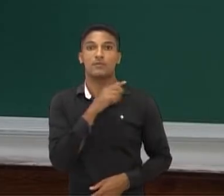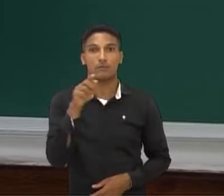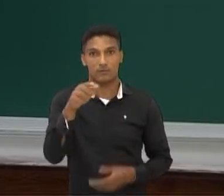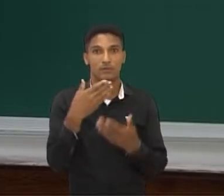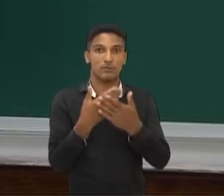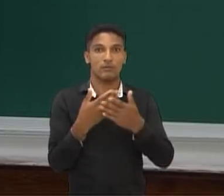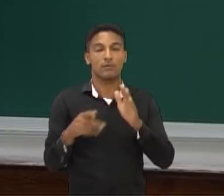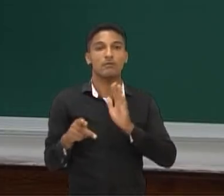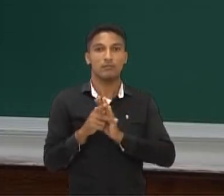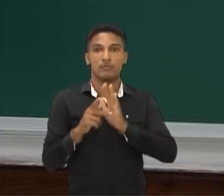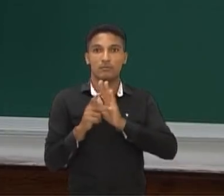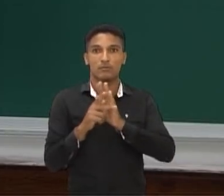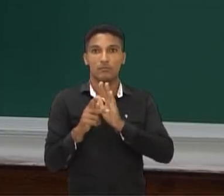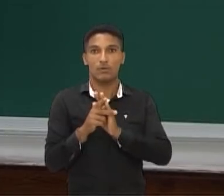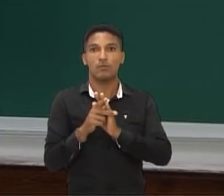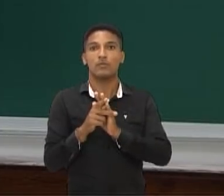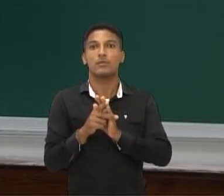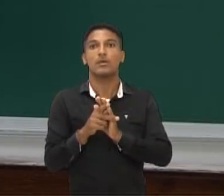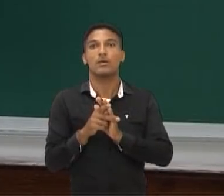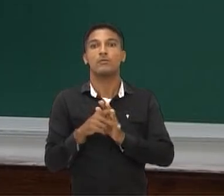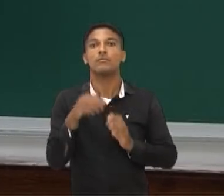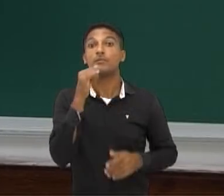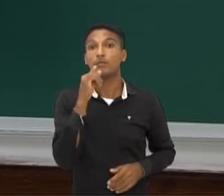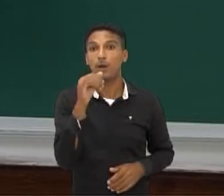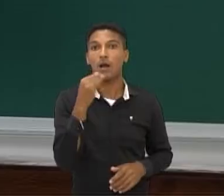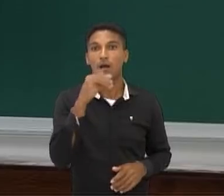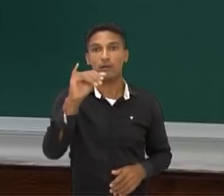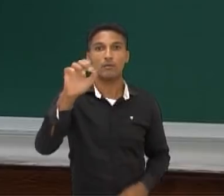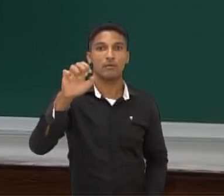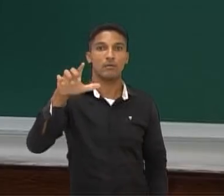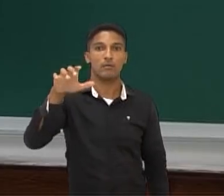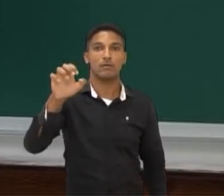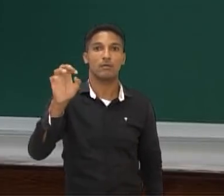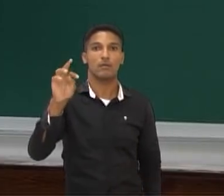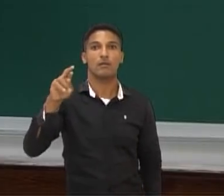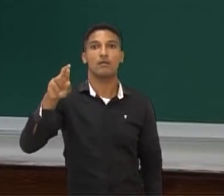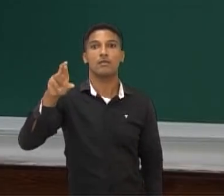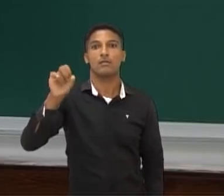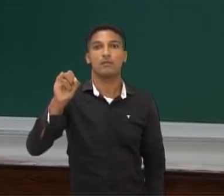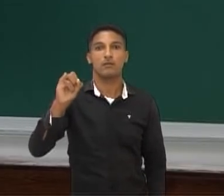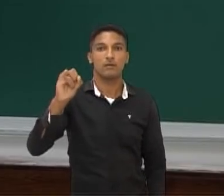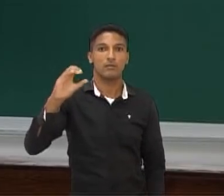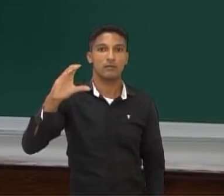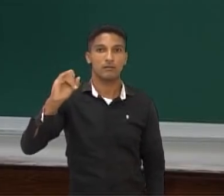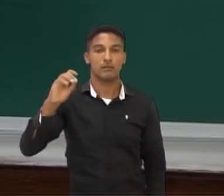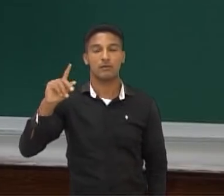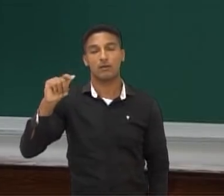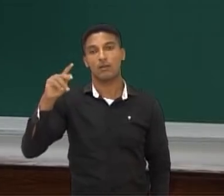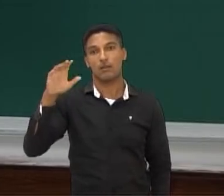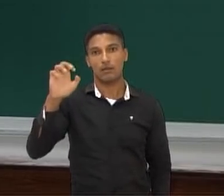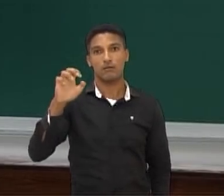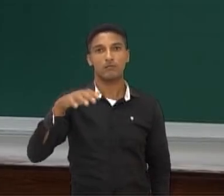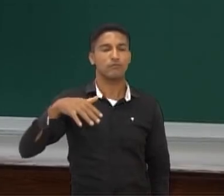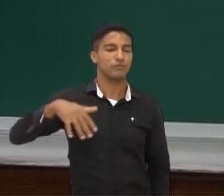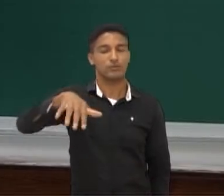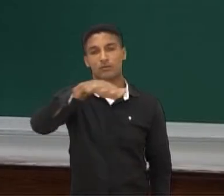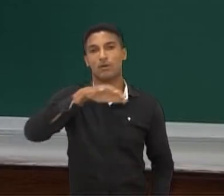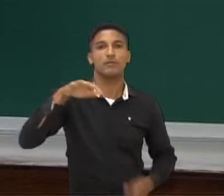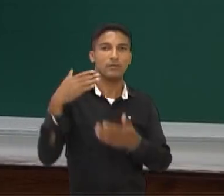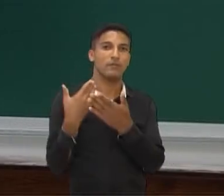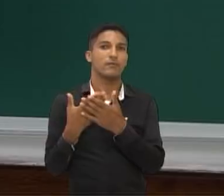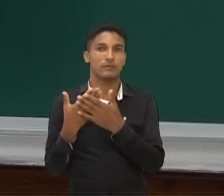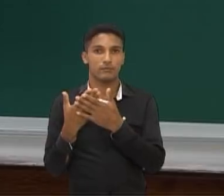da sua casa, como que você vai entender como que funciona a lâmpada da sua casa, enfim, a eletricidade no modo geral.